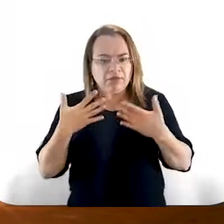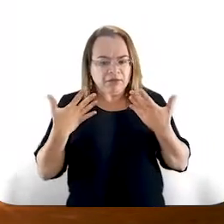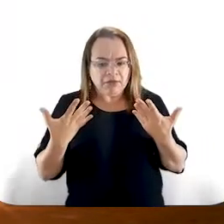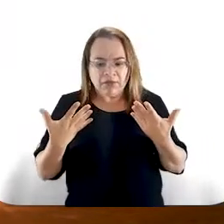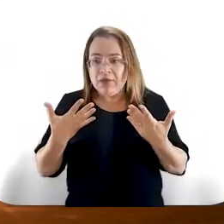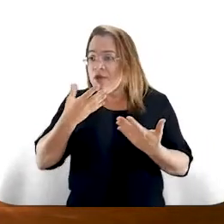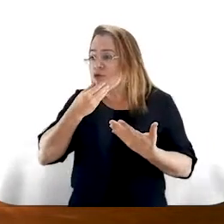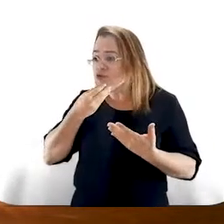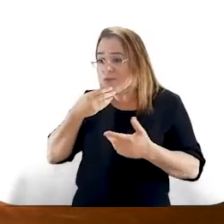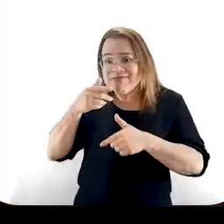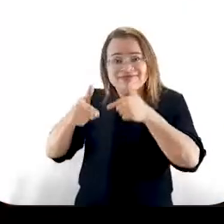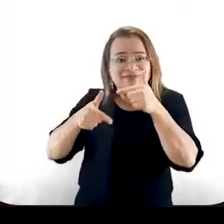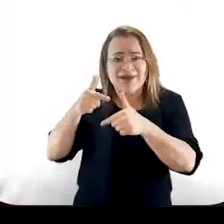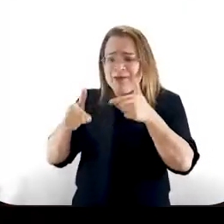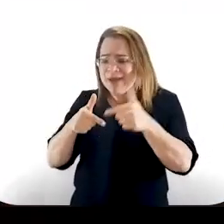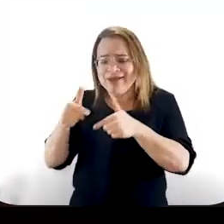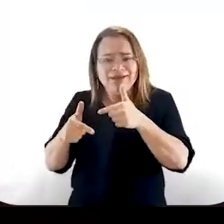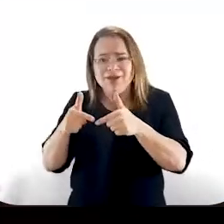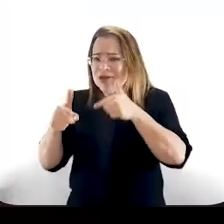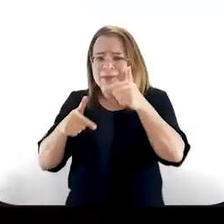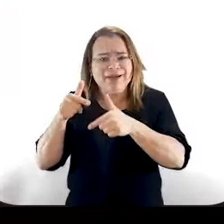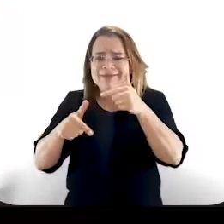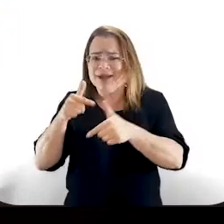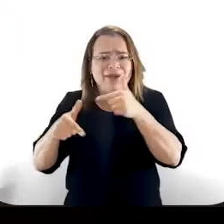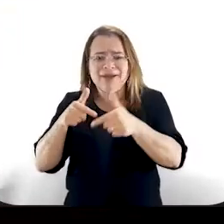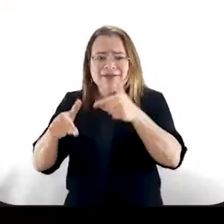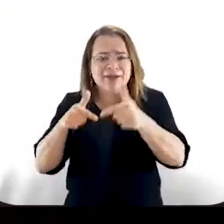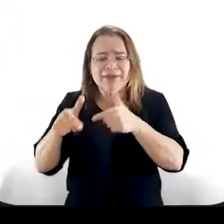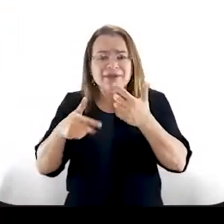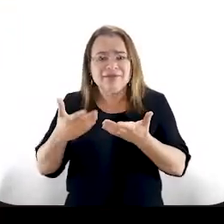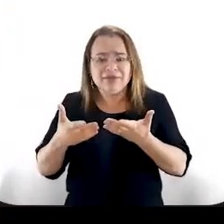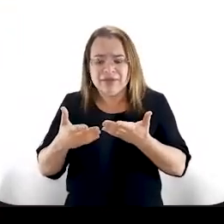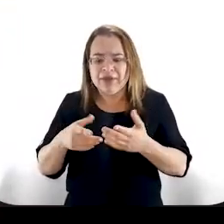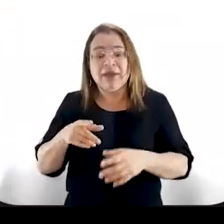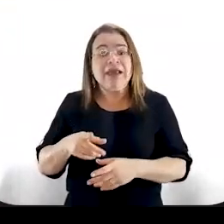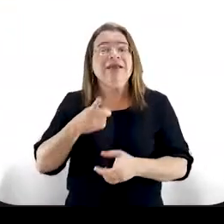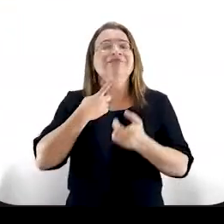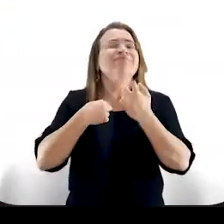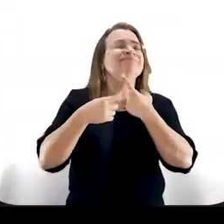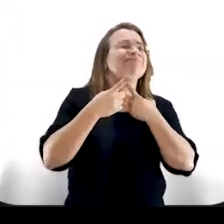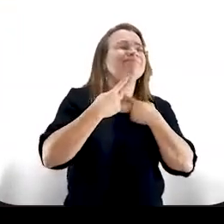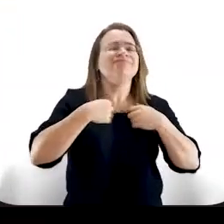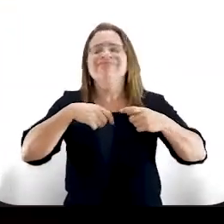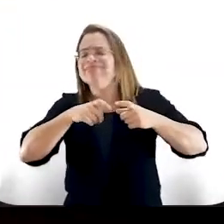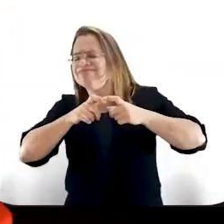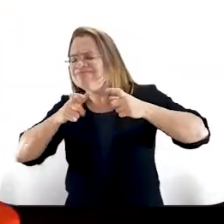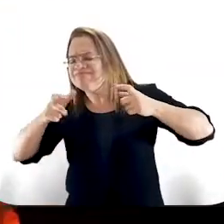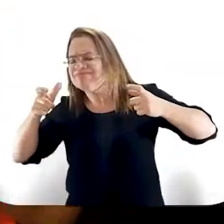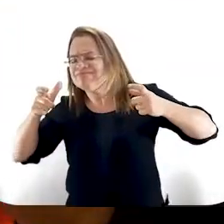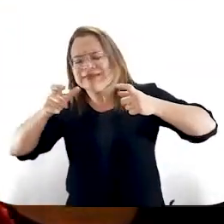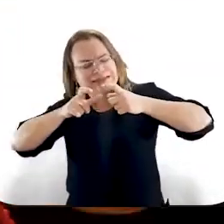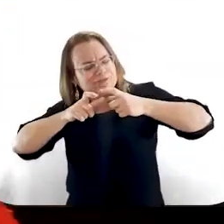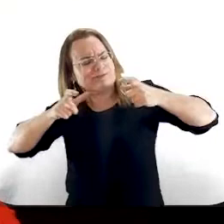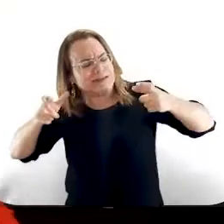os homens trabalhando sem parar, para lá e para cá. O desejo dele era tão grande, mas tão grande, de